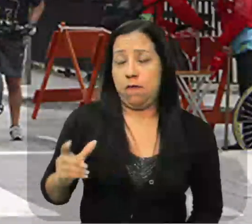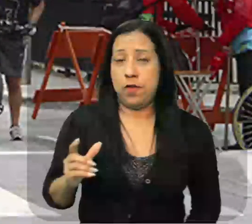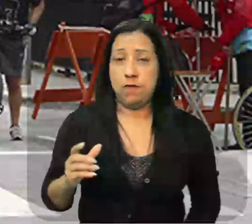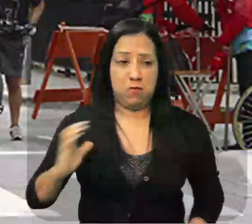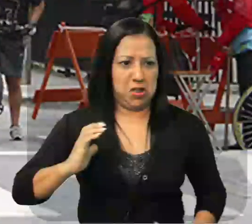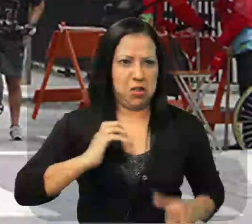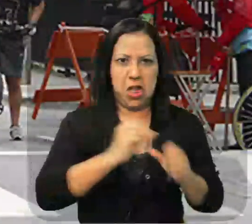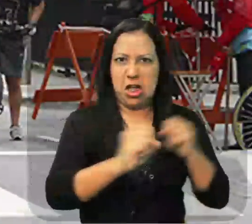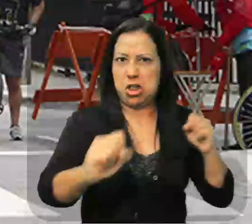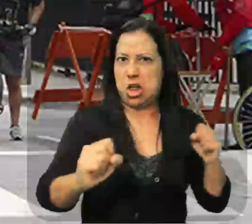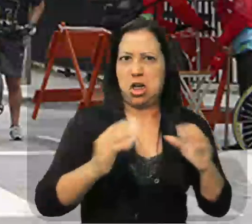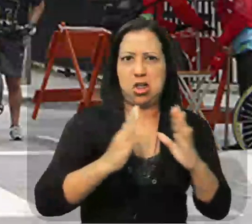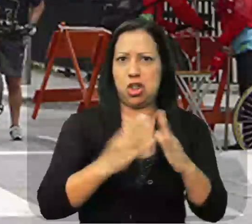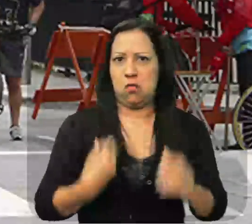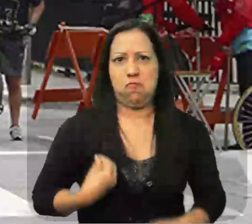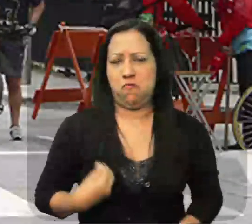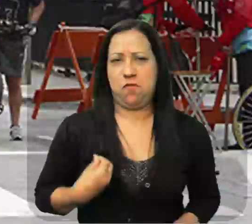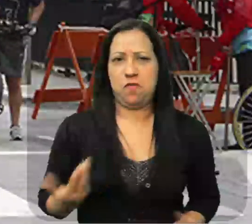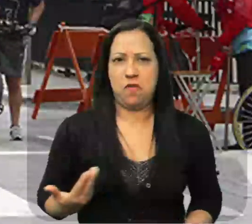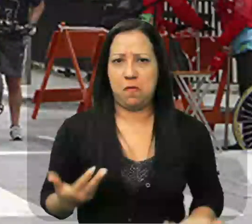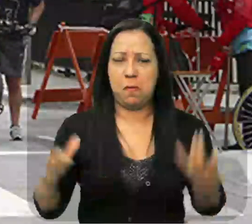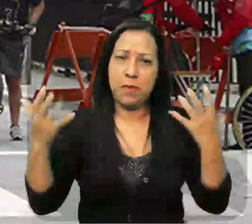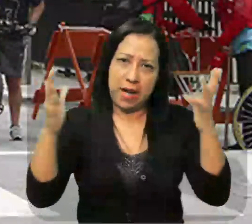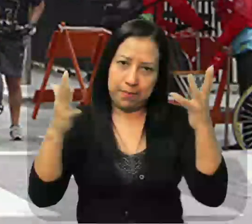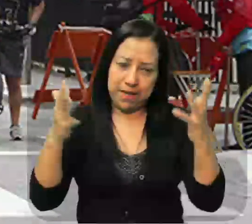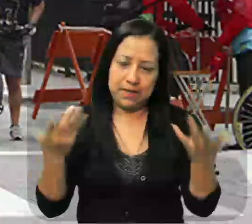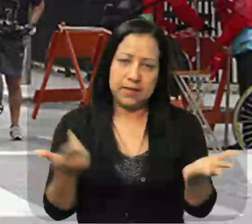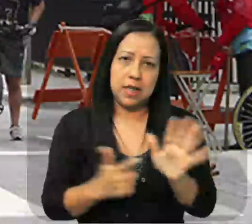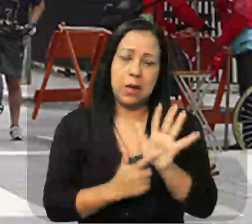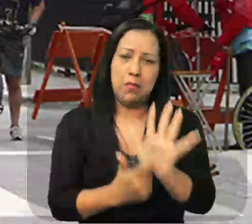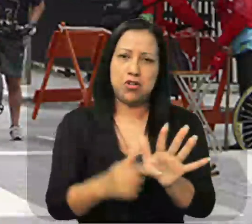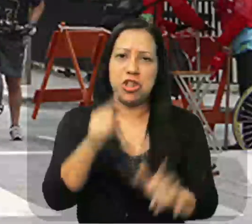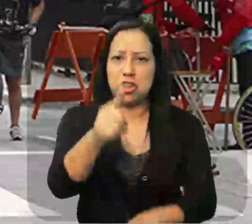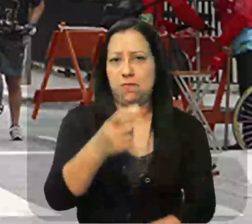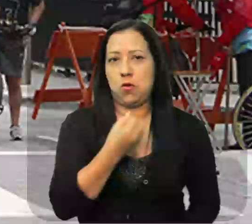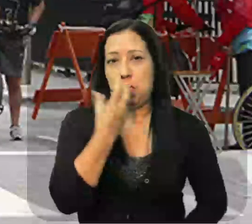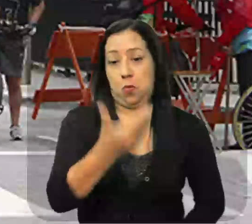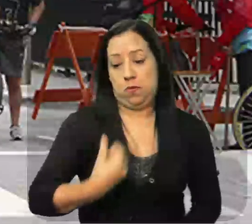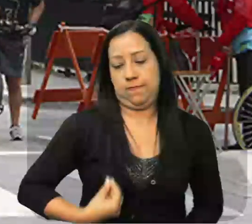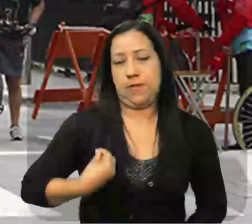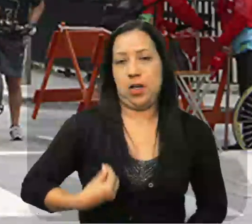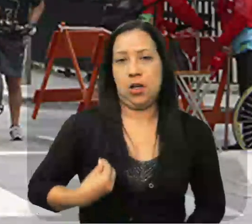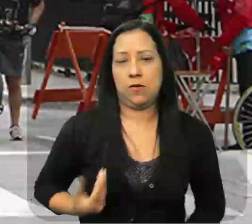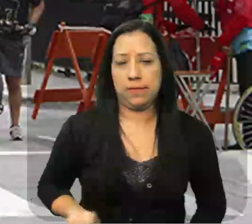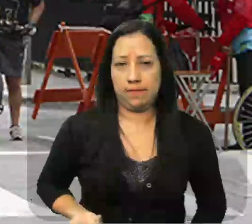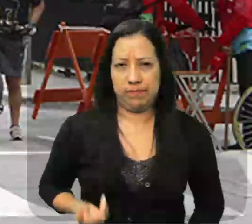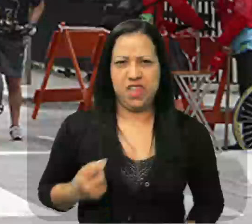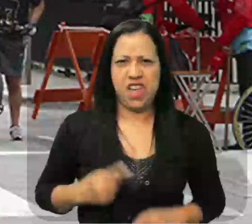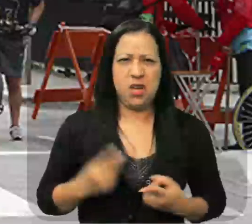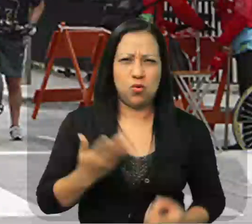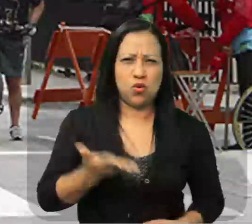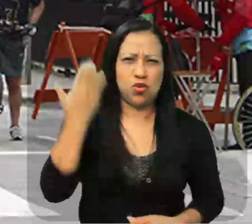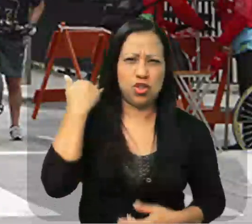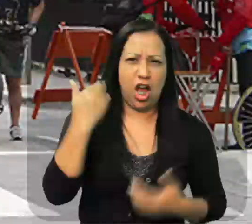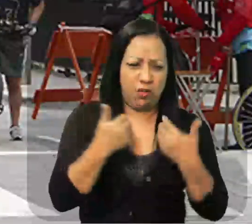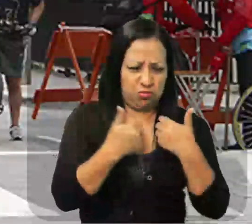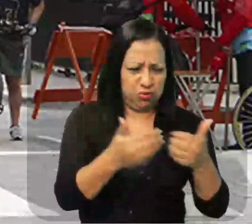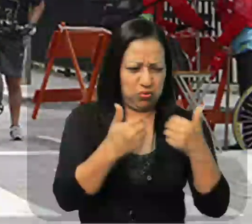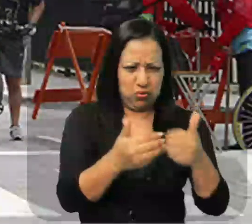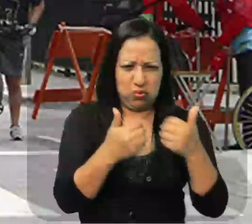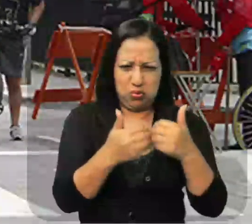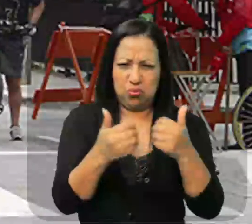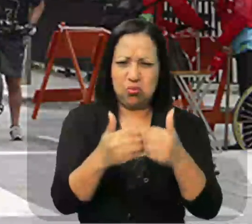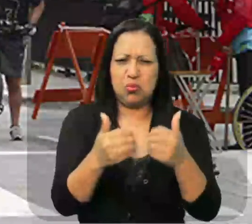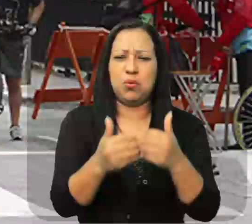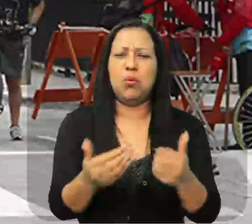estou na cidade grande. Parabéns. Isso demonstra que você tem qualidade de vida.